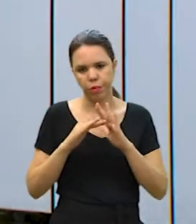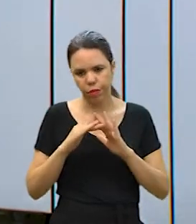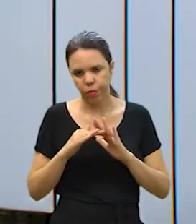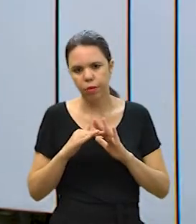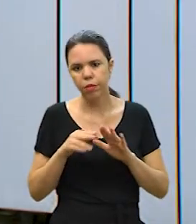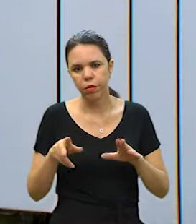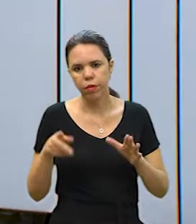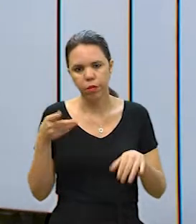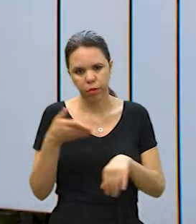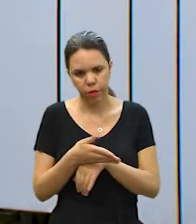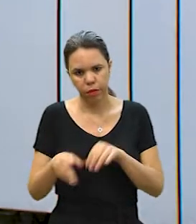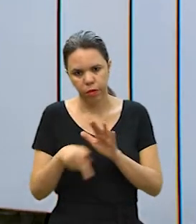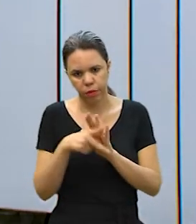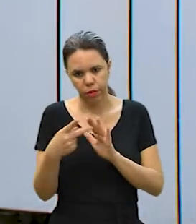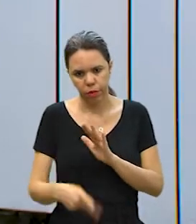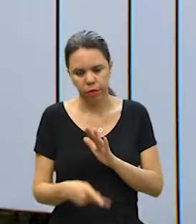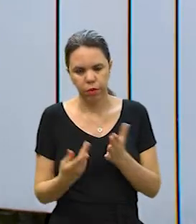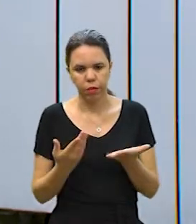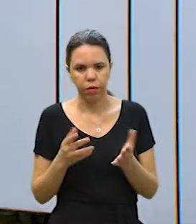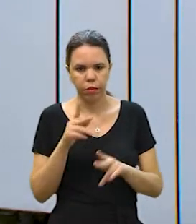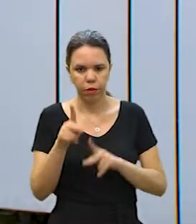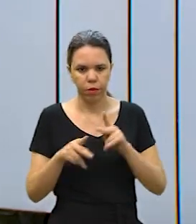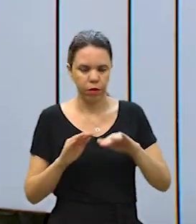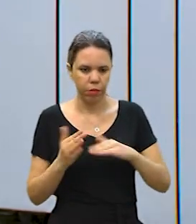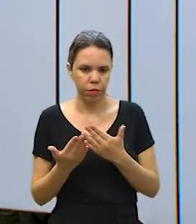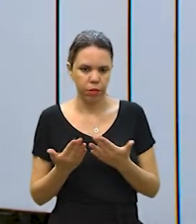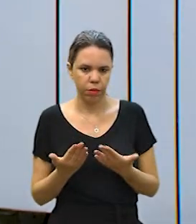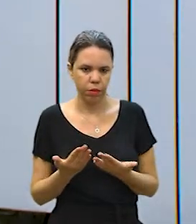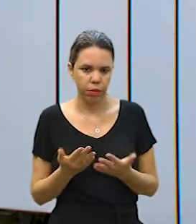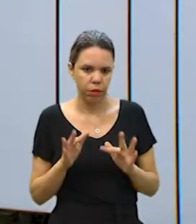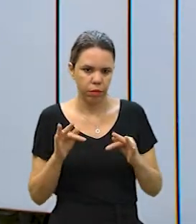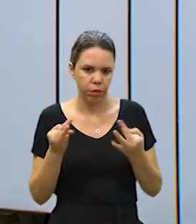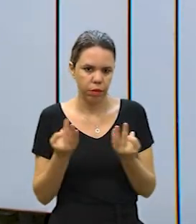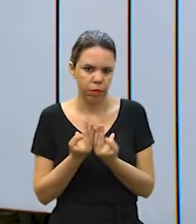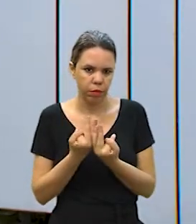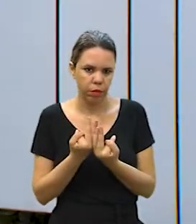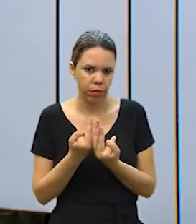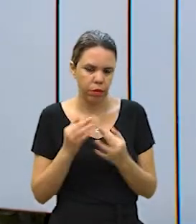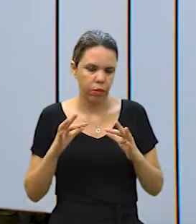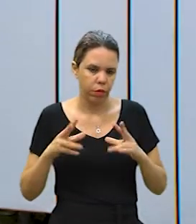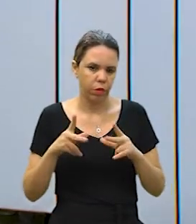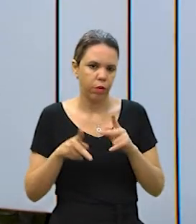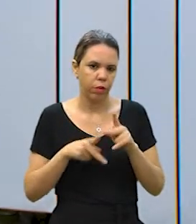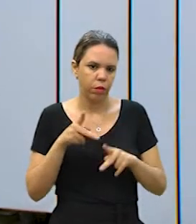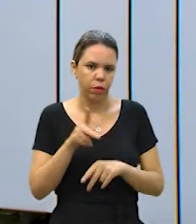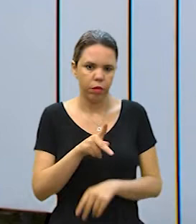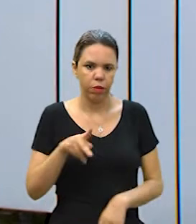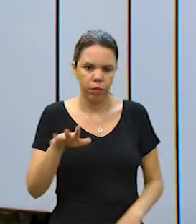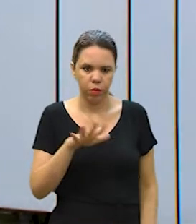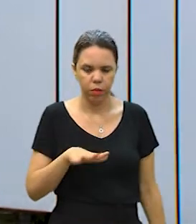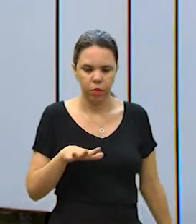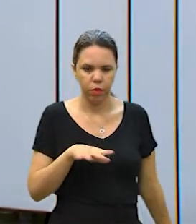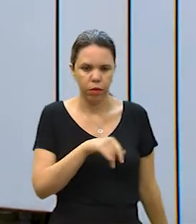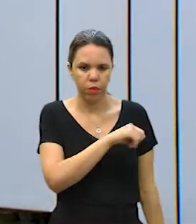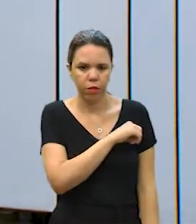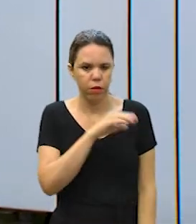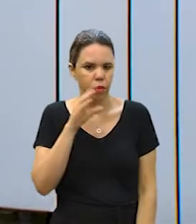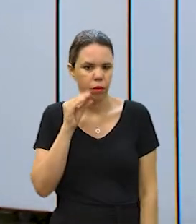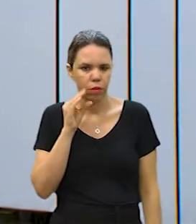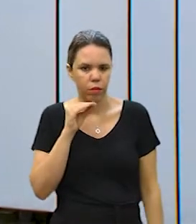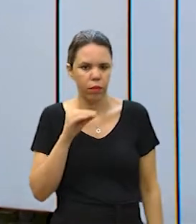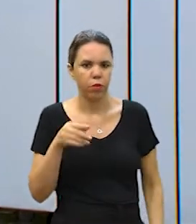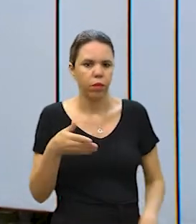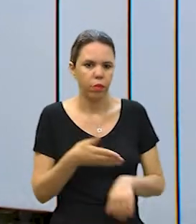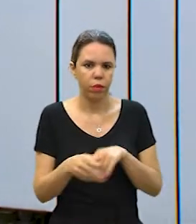pertence à comunidade escolar. Ela pertence aos pais, aos alunos, aos professores, aos funcionários. A escola